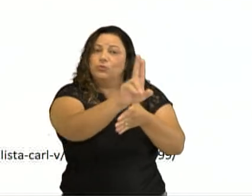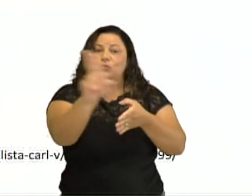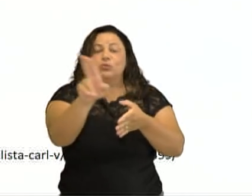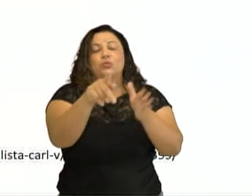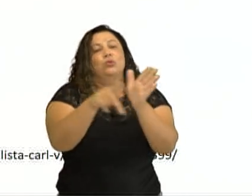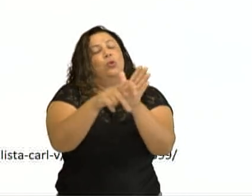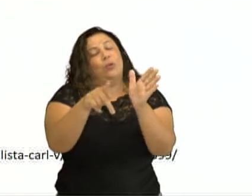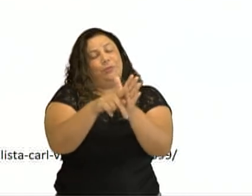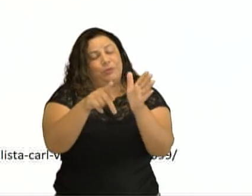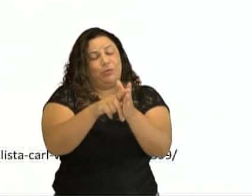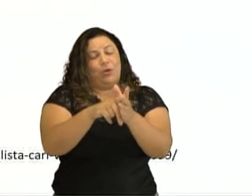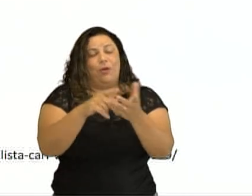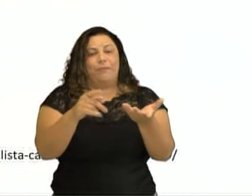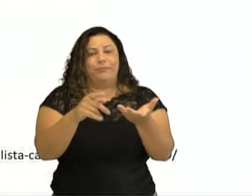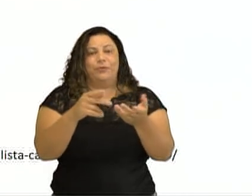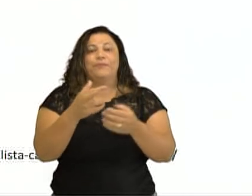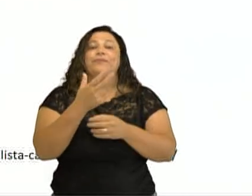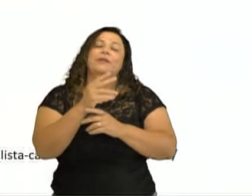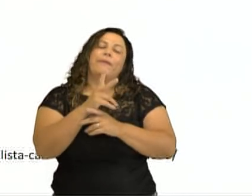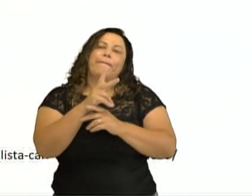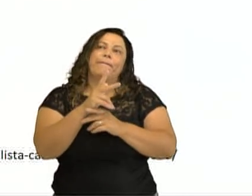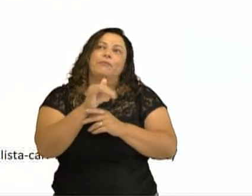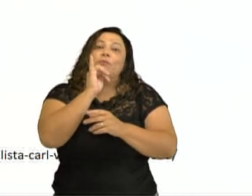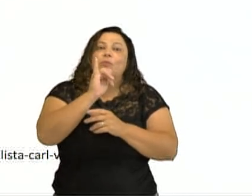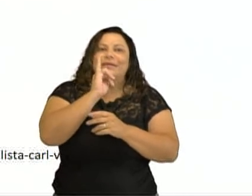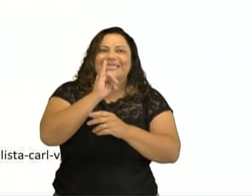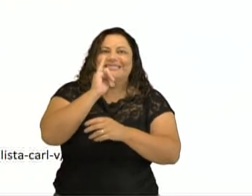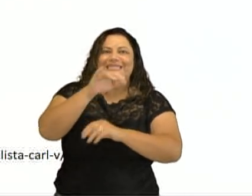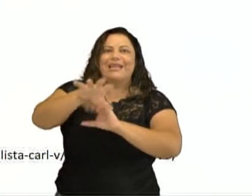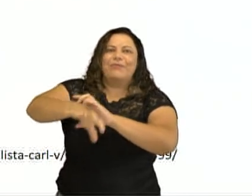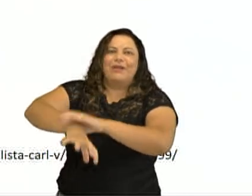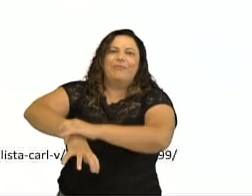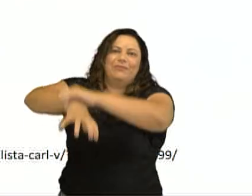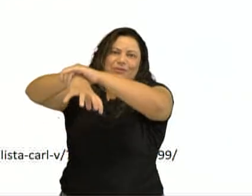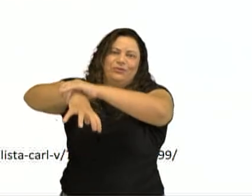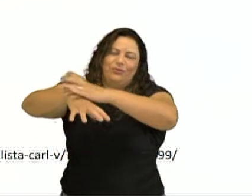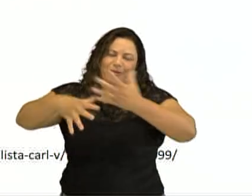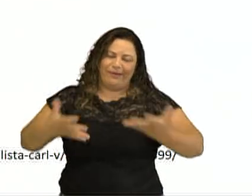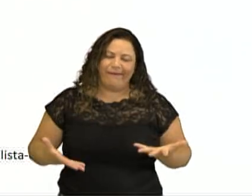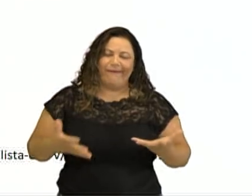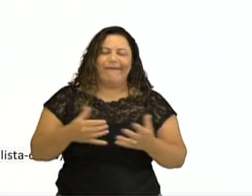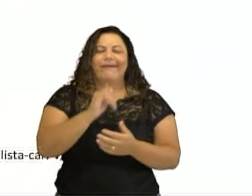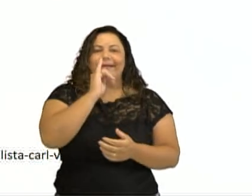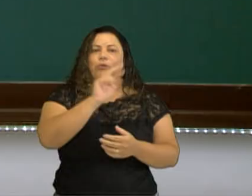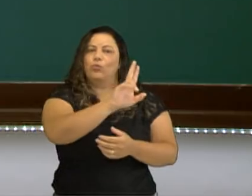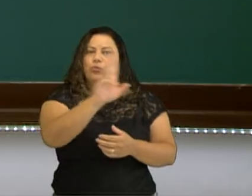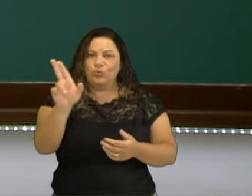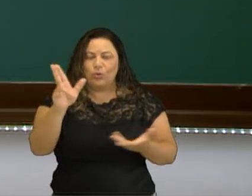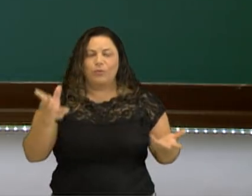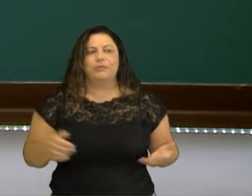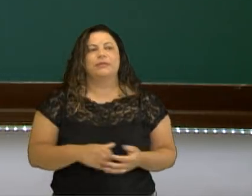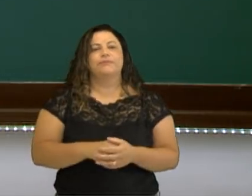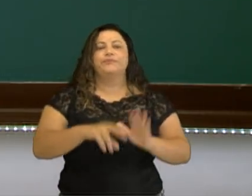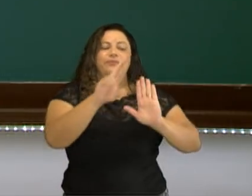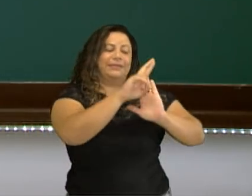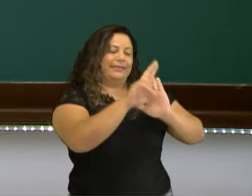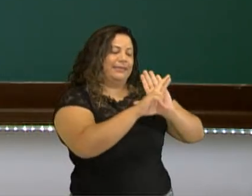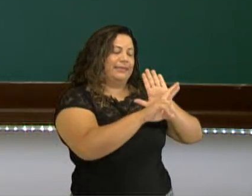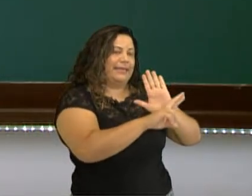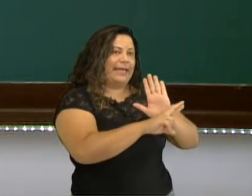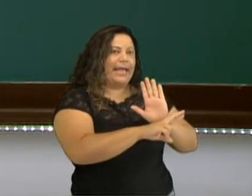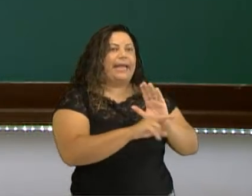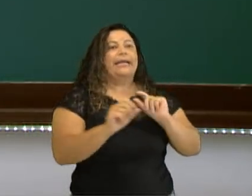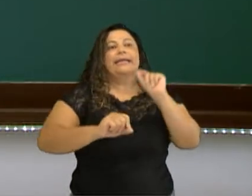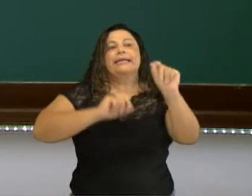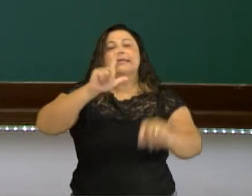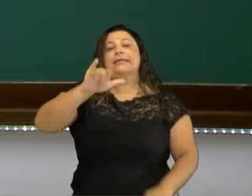da mandioca, a Manihot esculenta. Eles vão ser baseados nas regras que Linneu